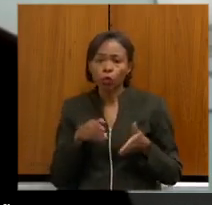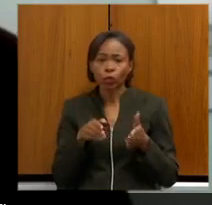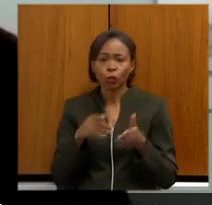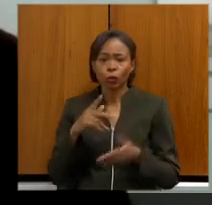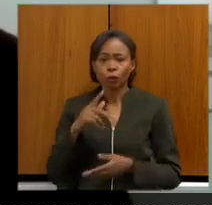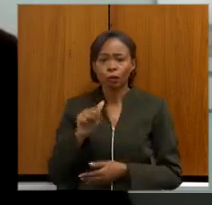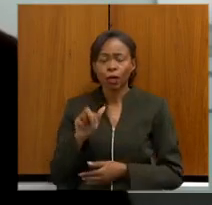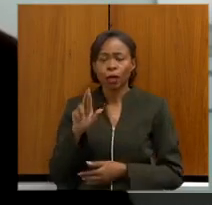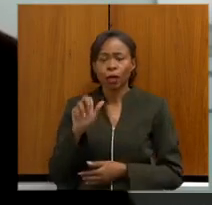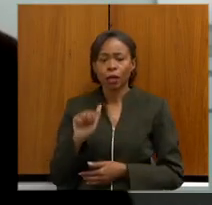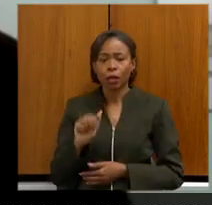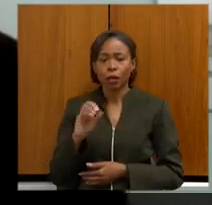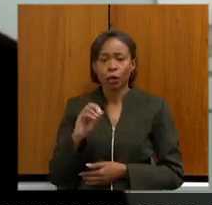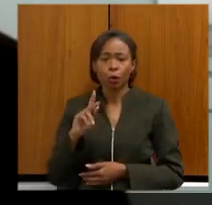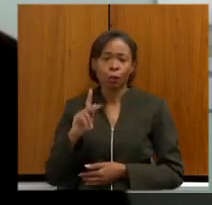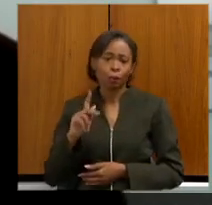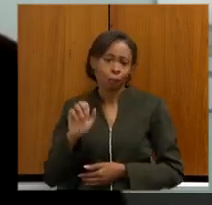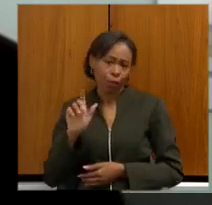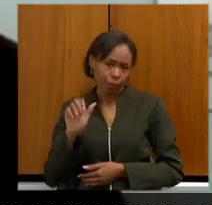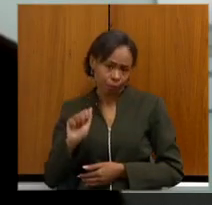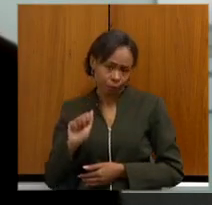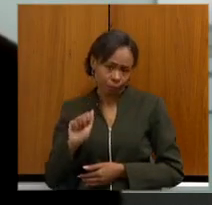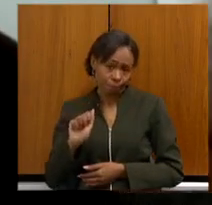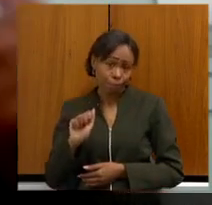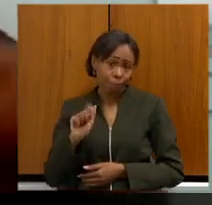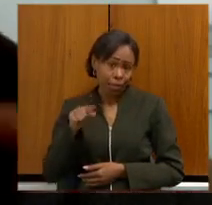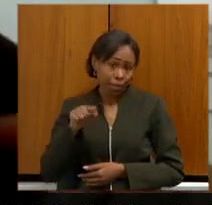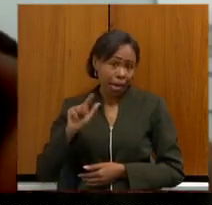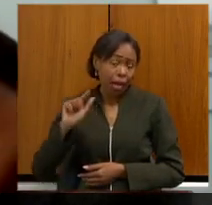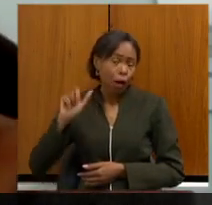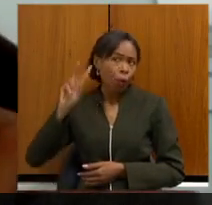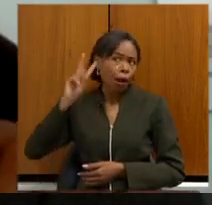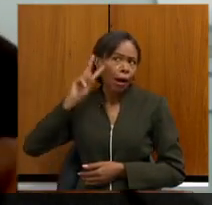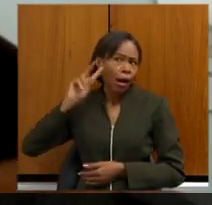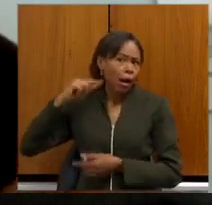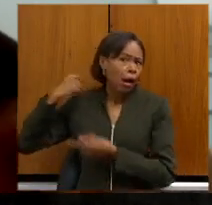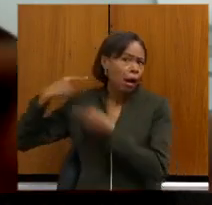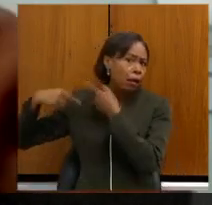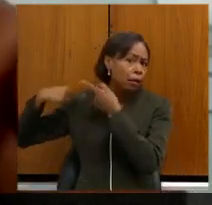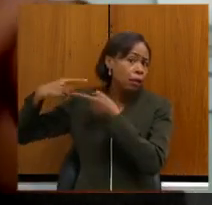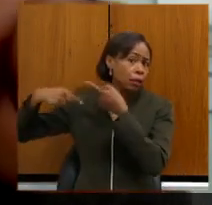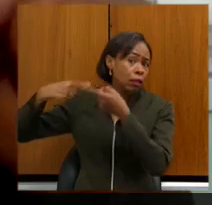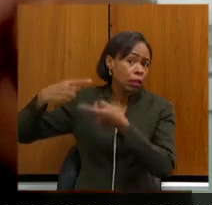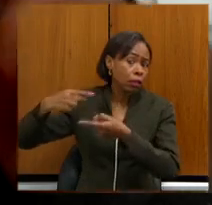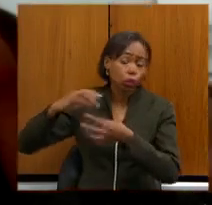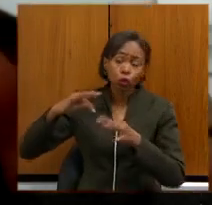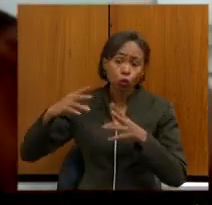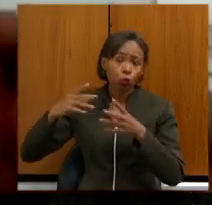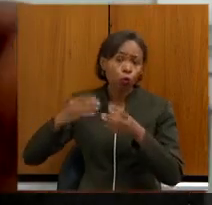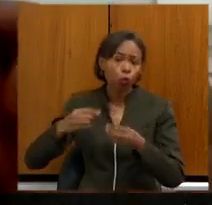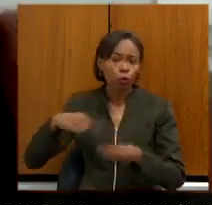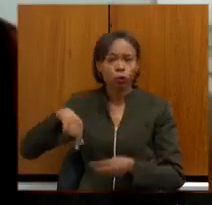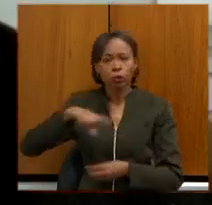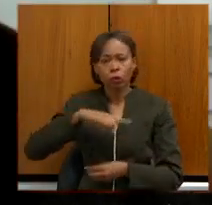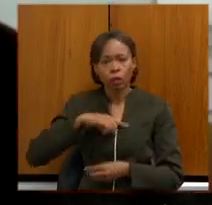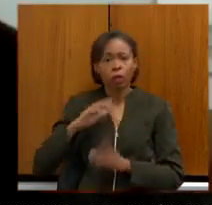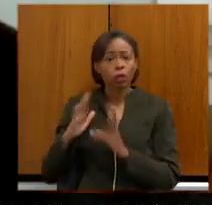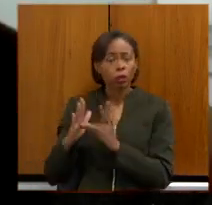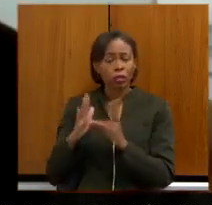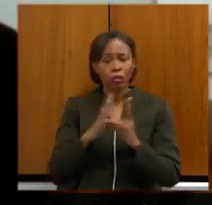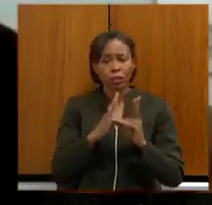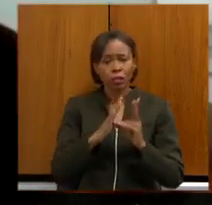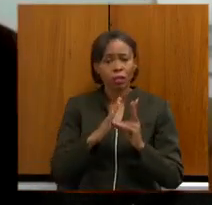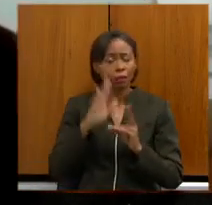trata-se de uma herança de todos nós e os indígenas atuais são seus principais e